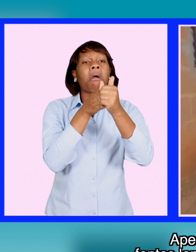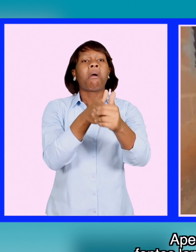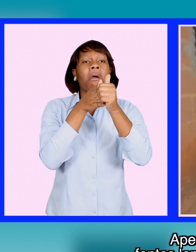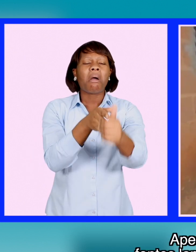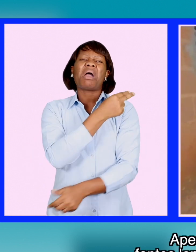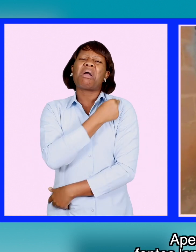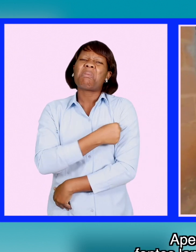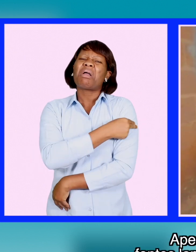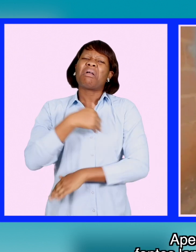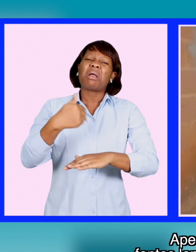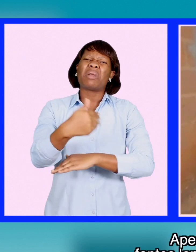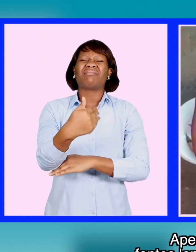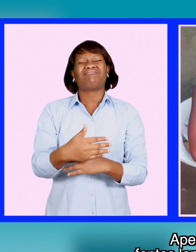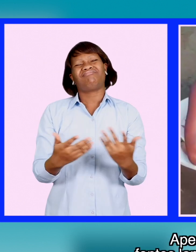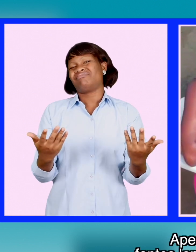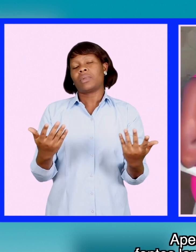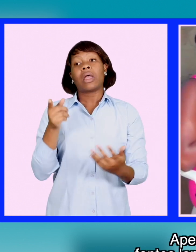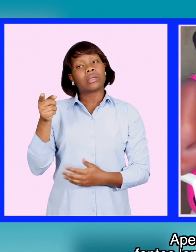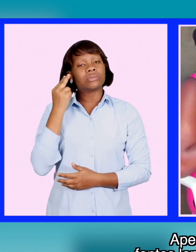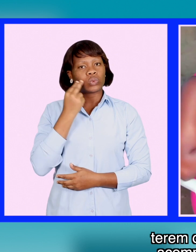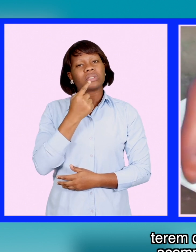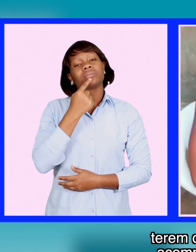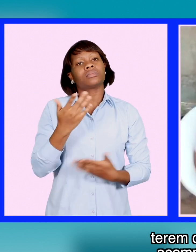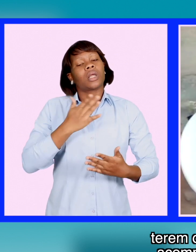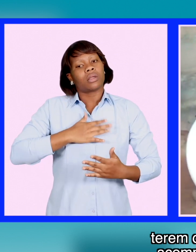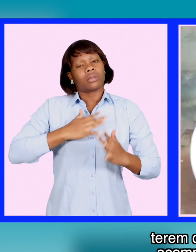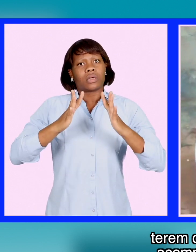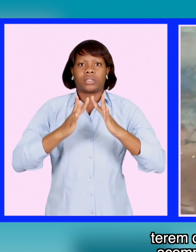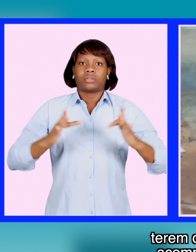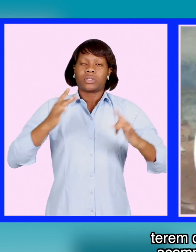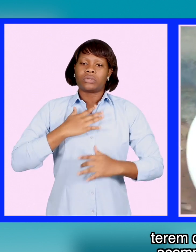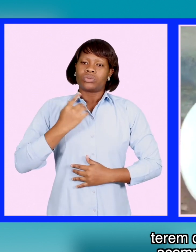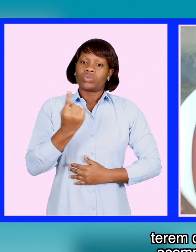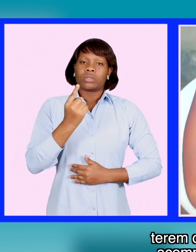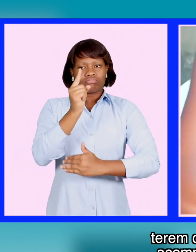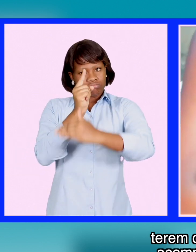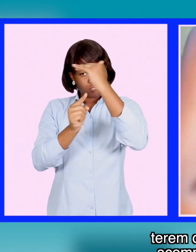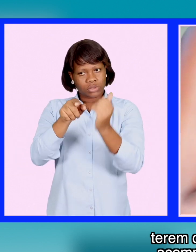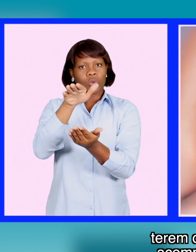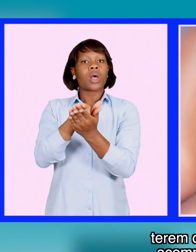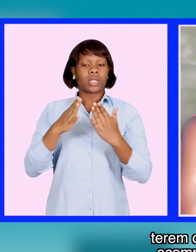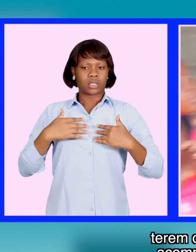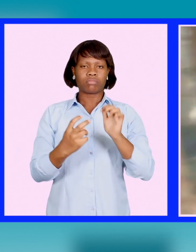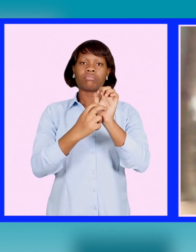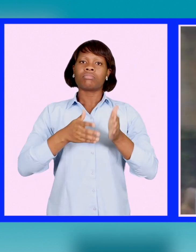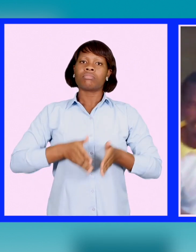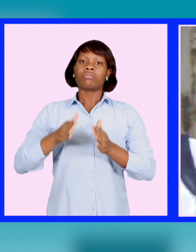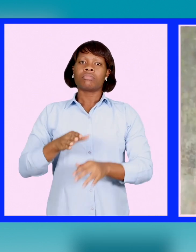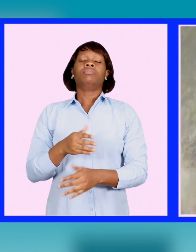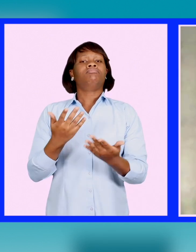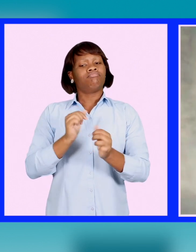Apesar disso, nossas fontes lamentam o fato de sempre terem de se fazer ao hospital acompanhadas de parentes.